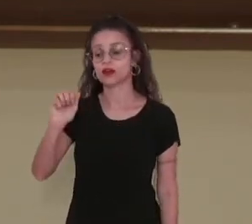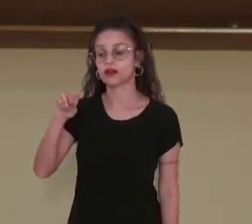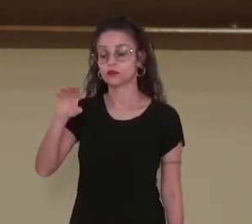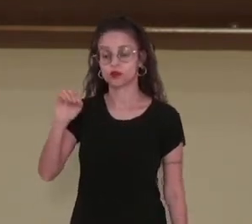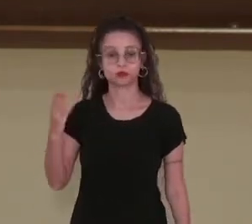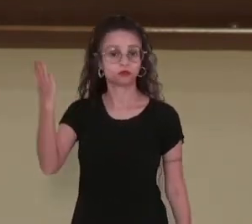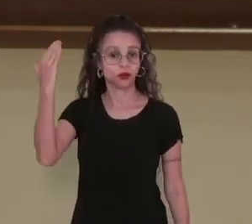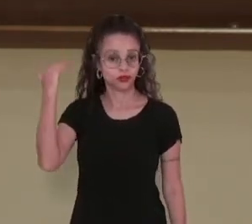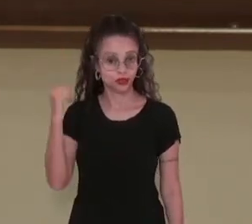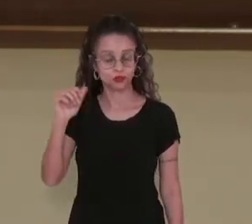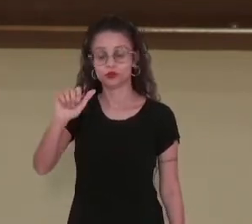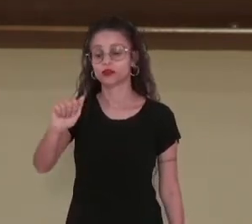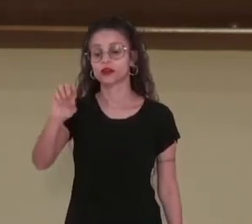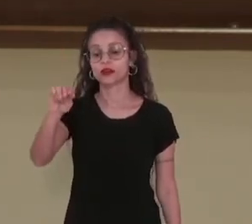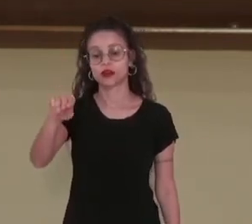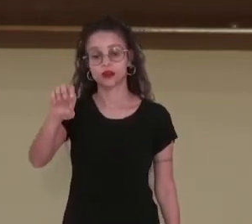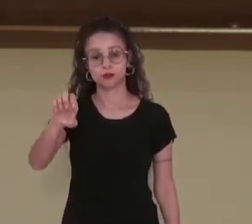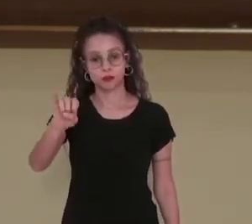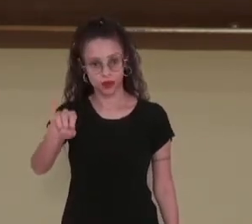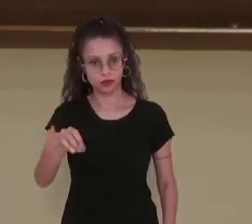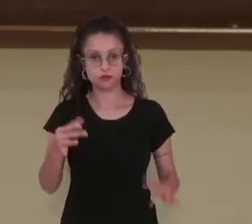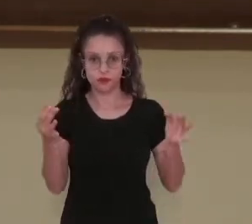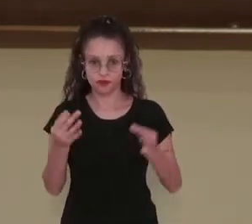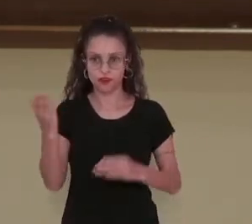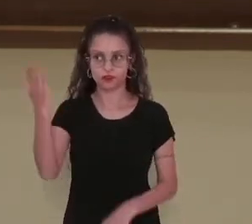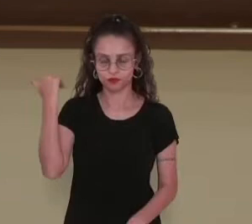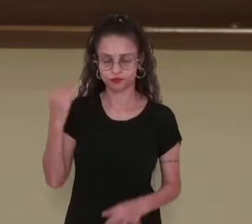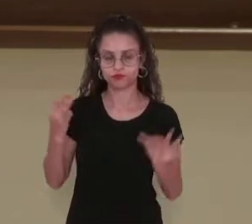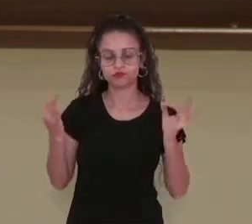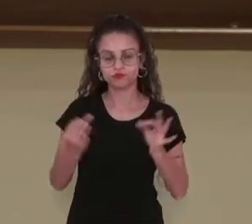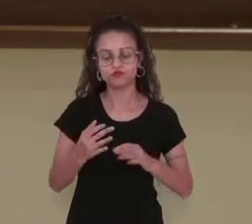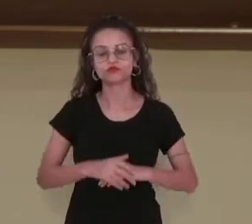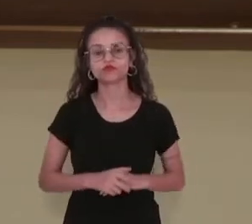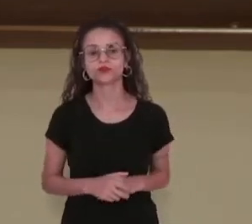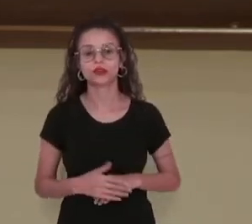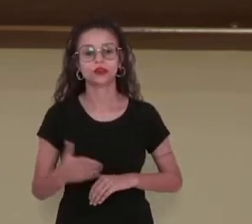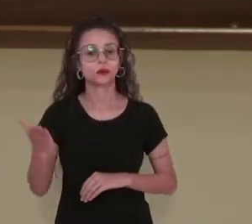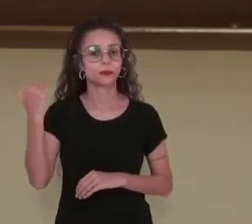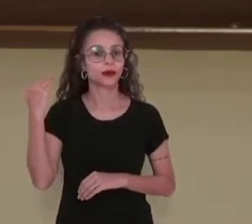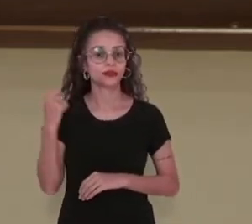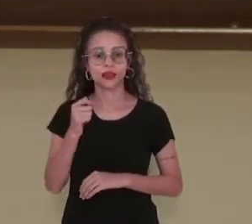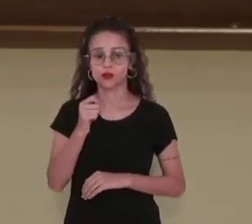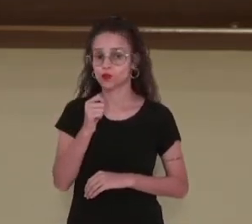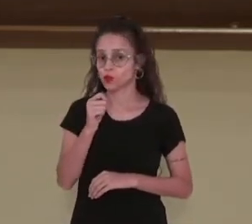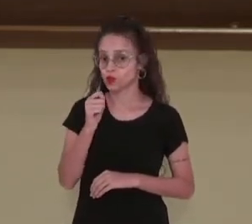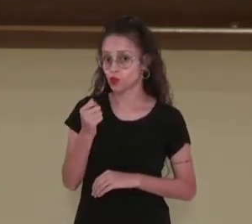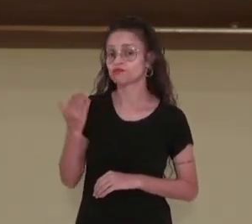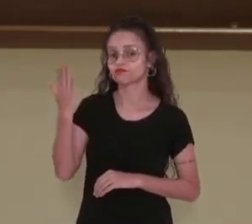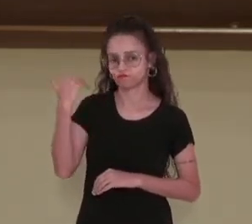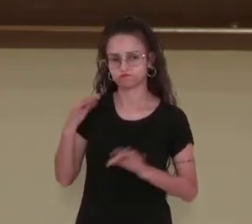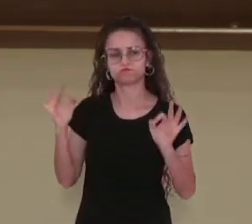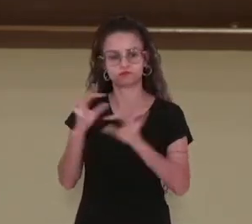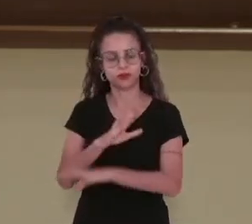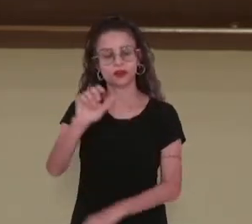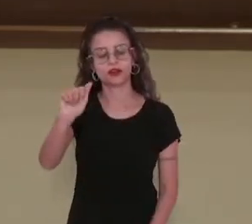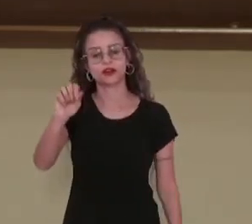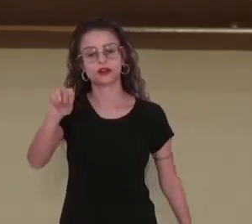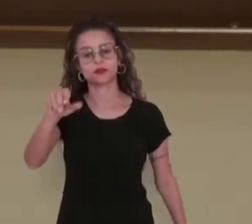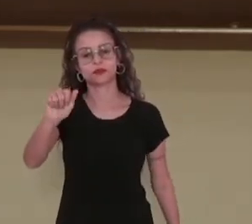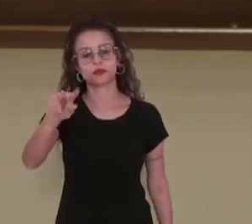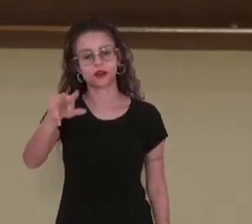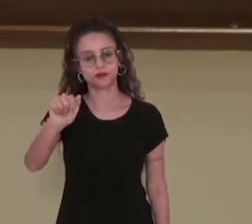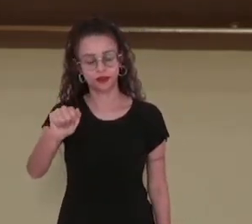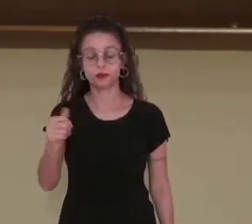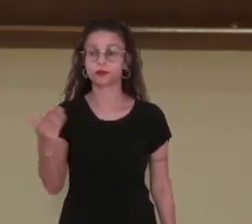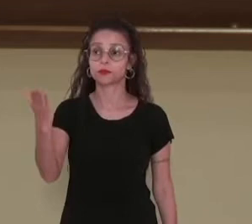pretérito, eu amei, pretérito perfeito. O pretérito imperfeito, amava. O pretérito